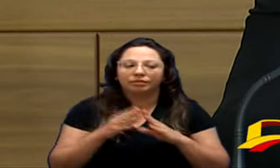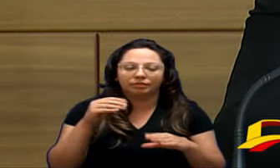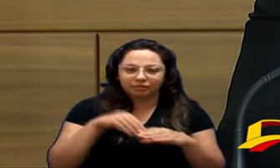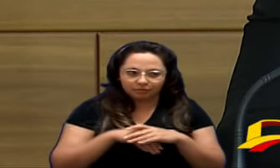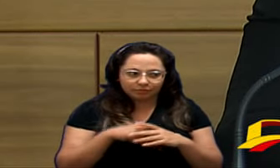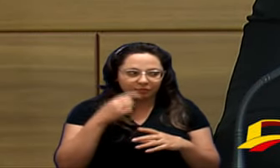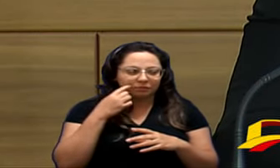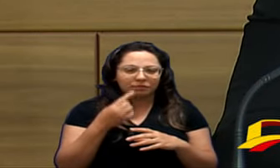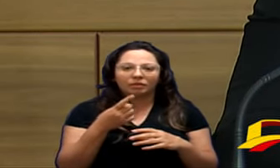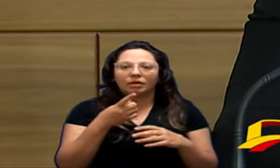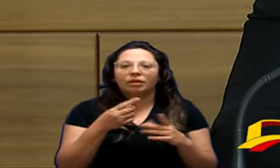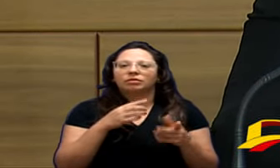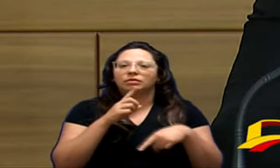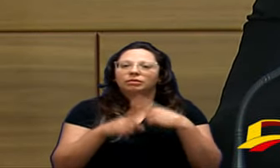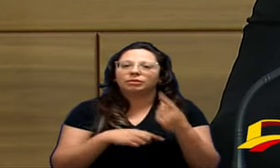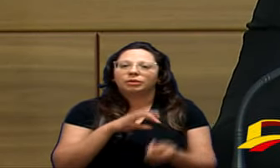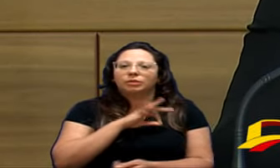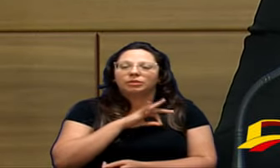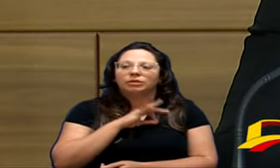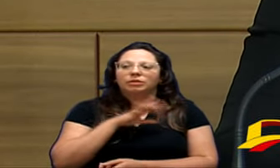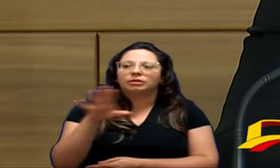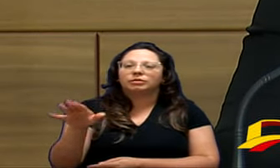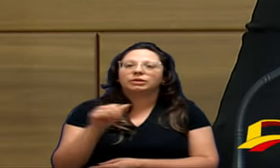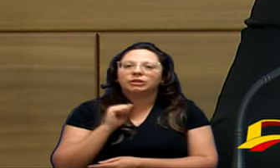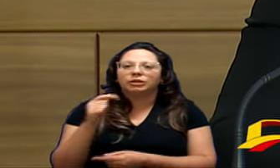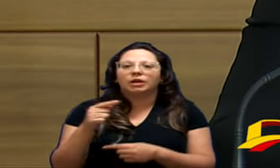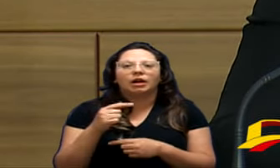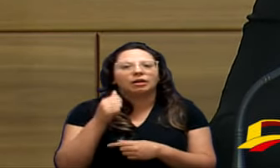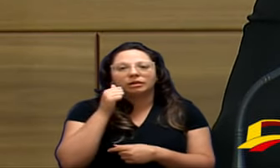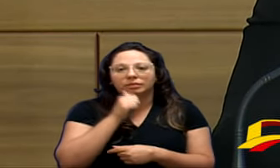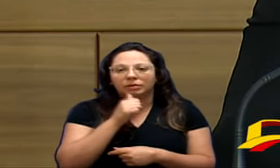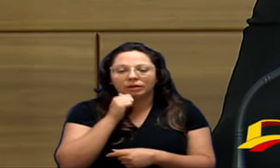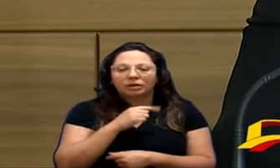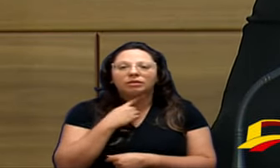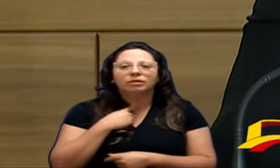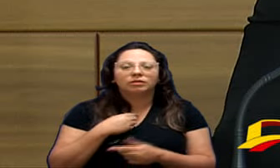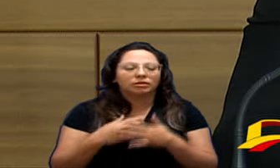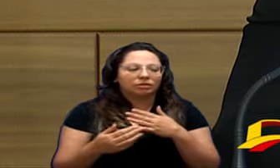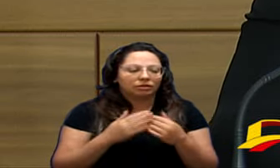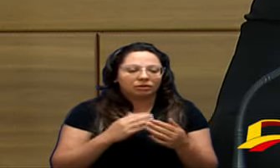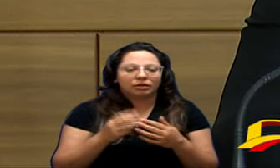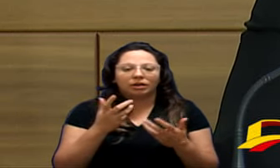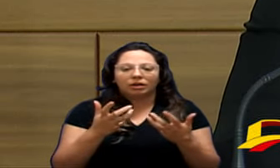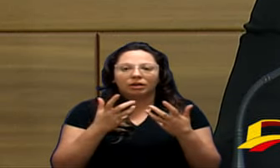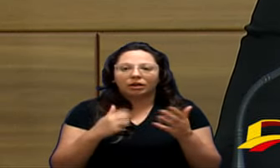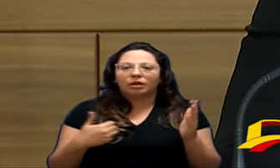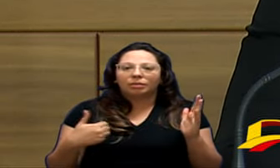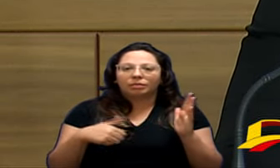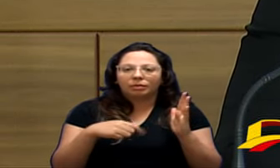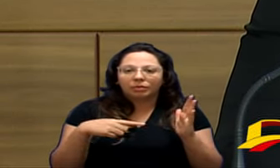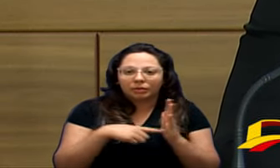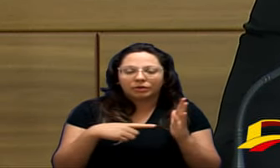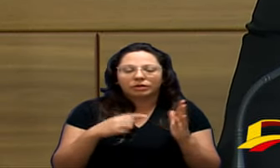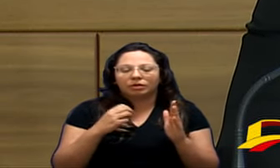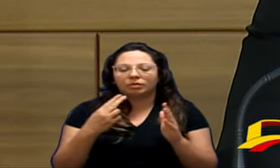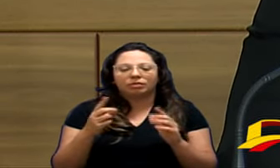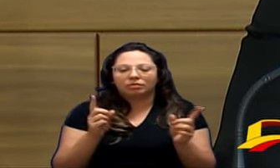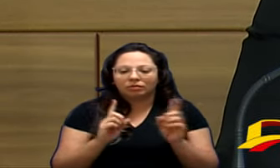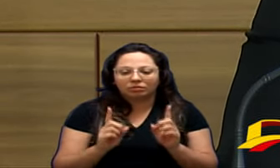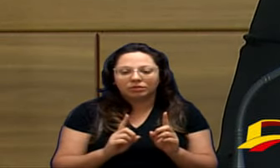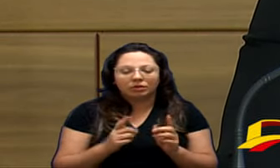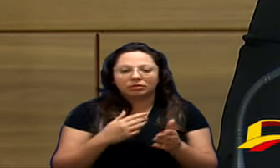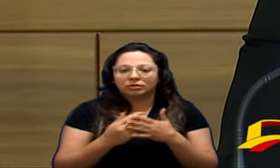indivíduo foi encaminhado à Delegacia independe da Vontade dessa mulher em vê-lo processado ou não crime de ação penal pública